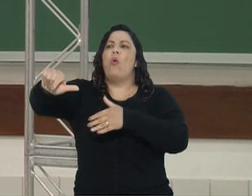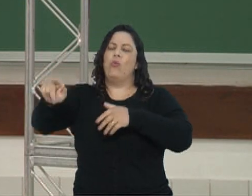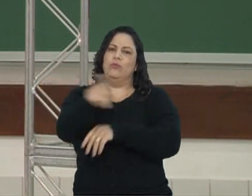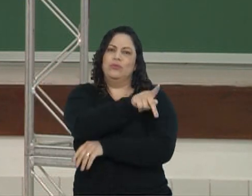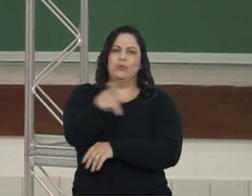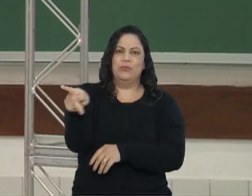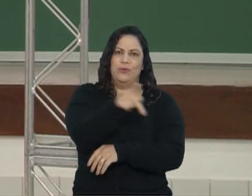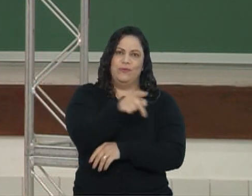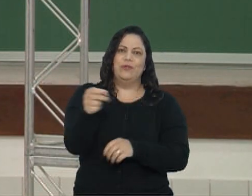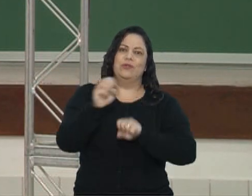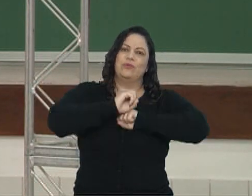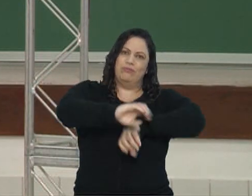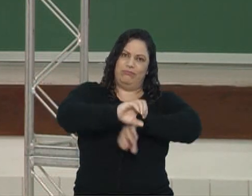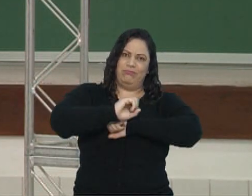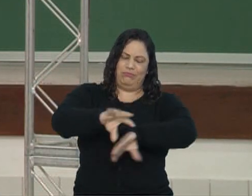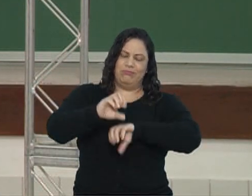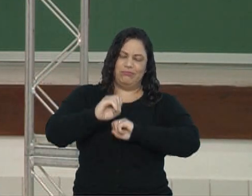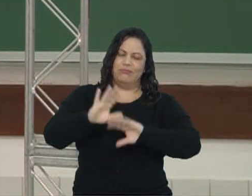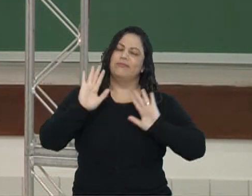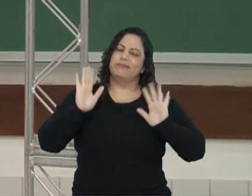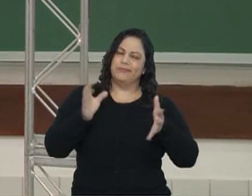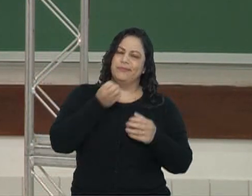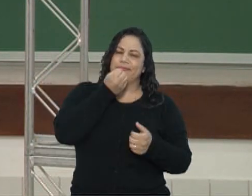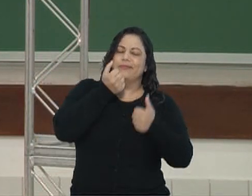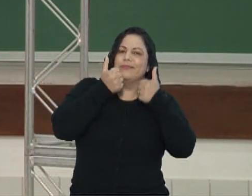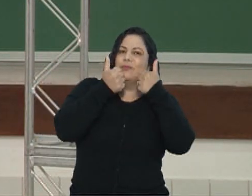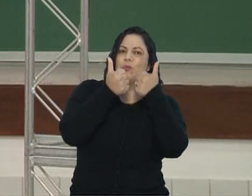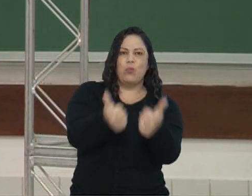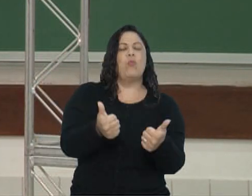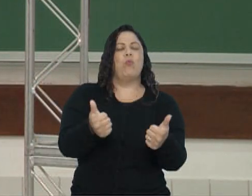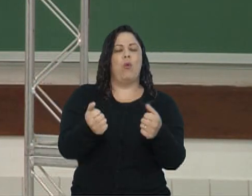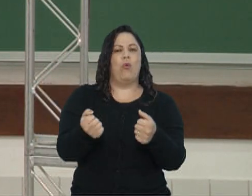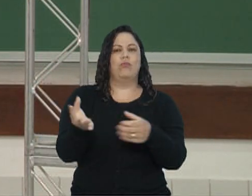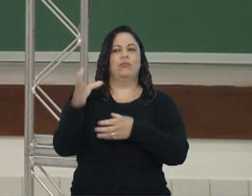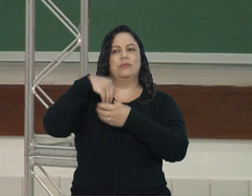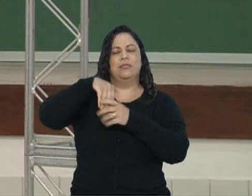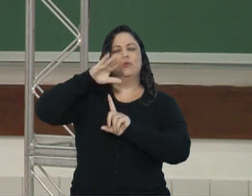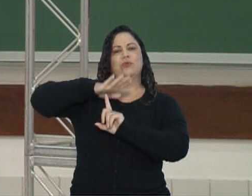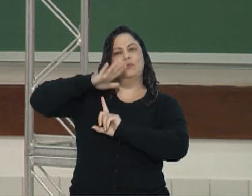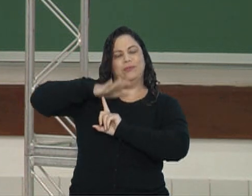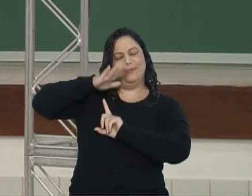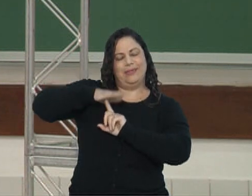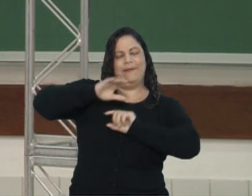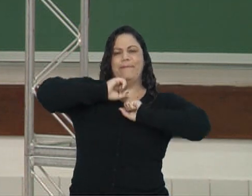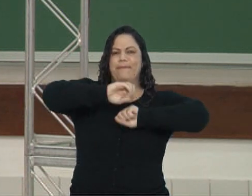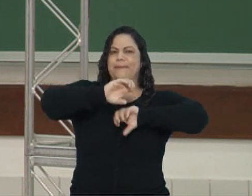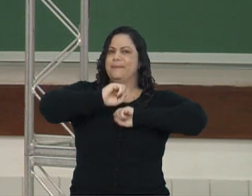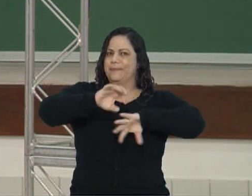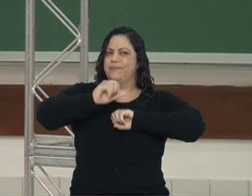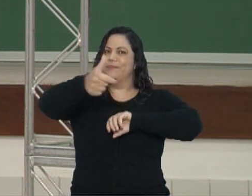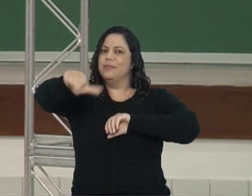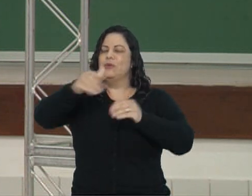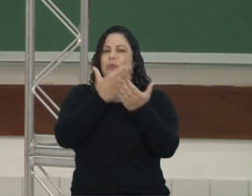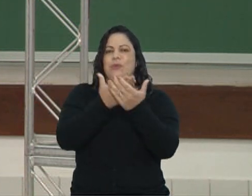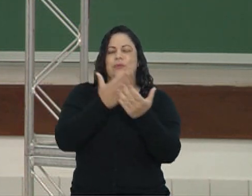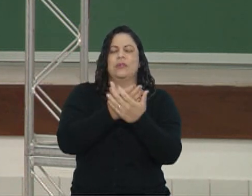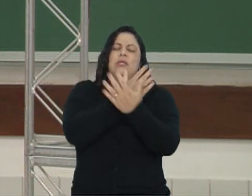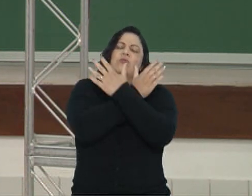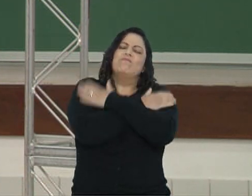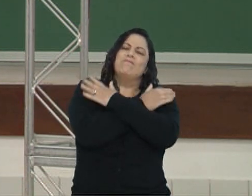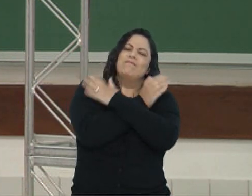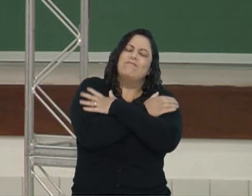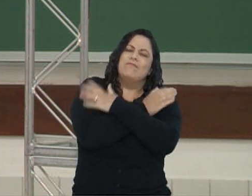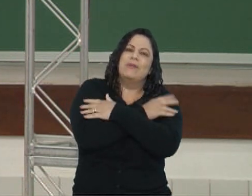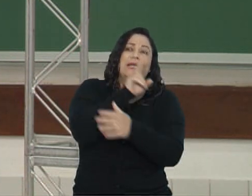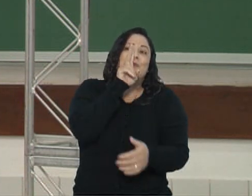também bastante gabaritados aí dentro do estado do Paraná estarão acompanhando vocês nas aulas de Sociologia do terceiro ano. Meu forte abraço para